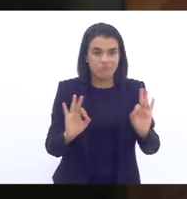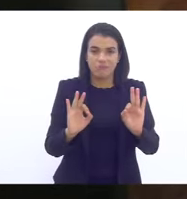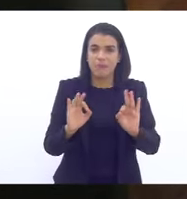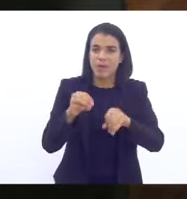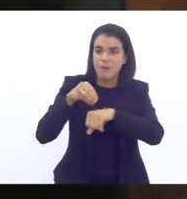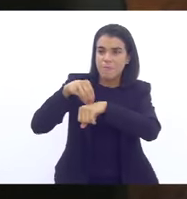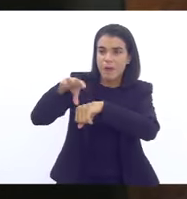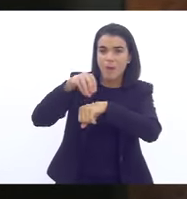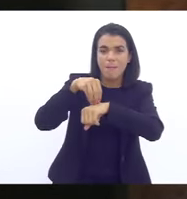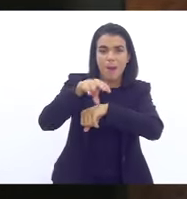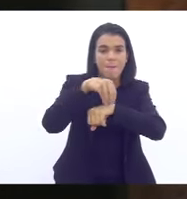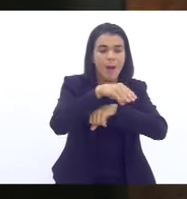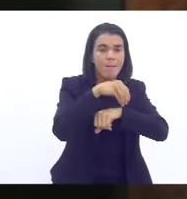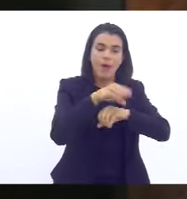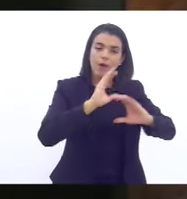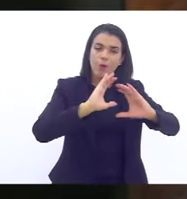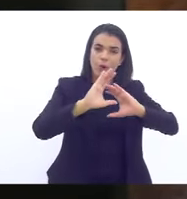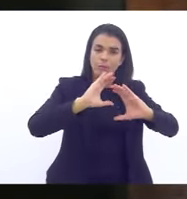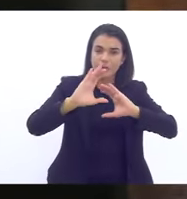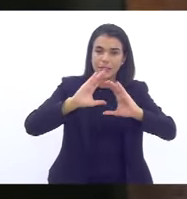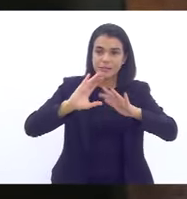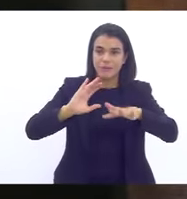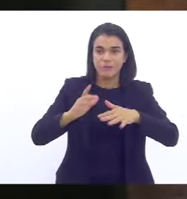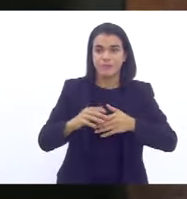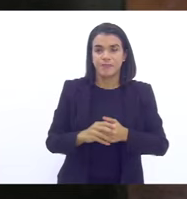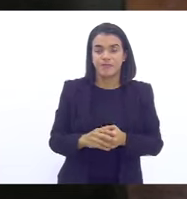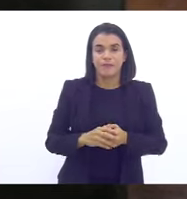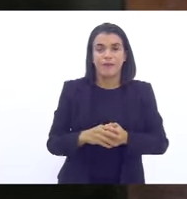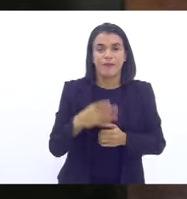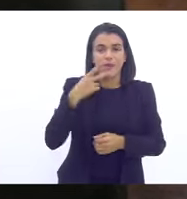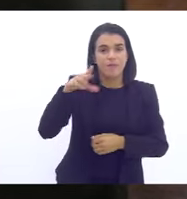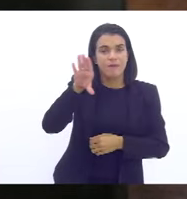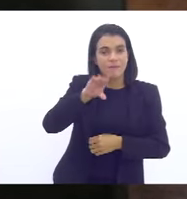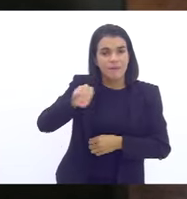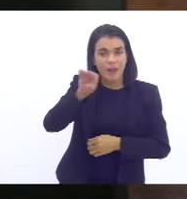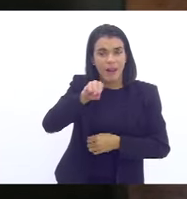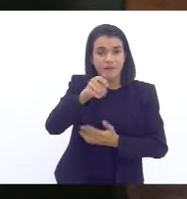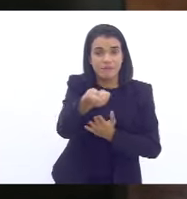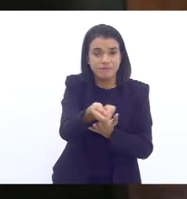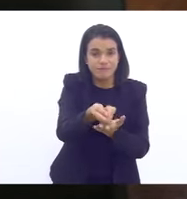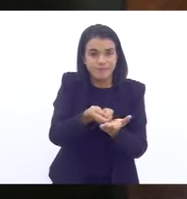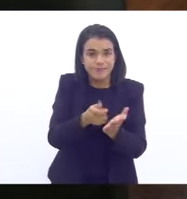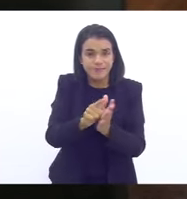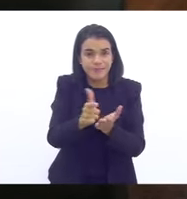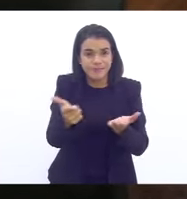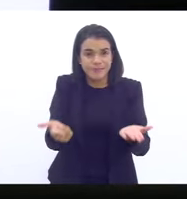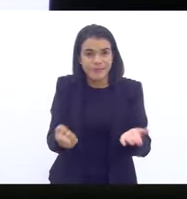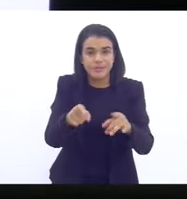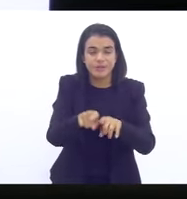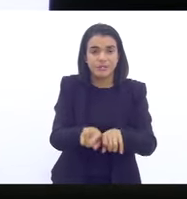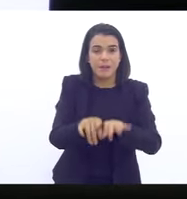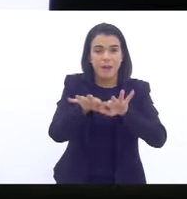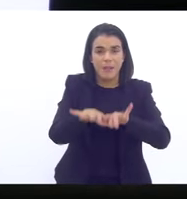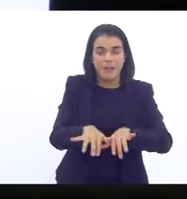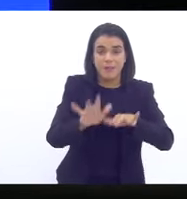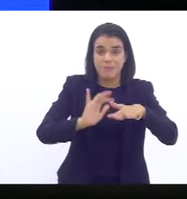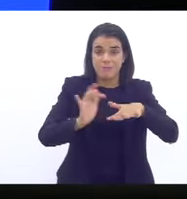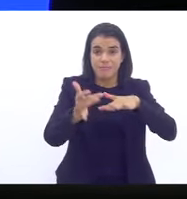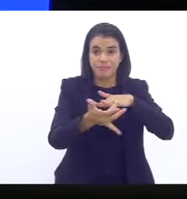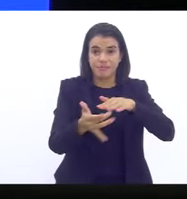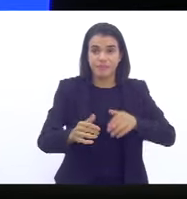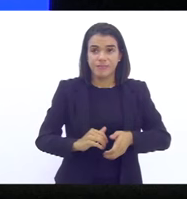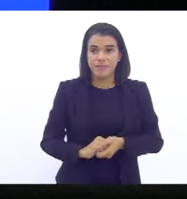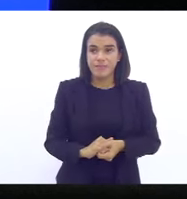através das mais diversas mídias, falada, escrita e digital.